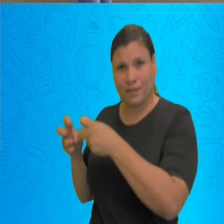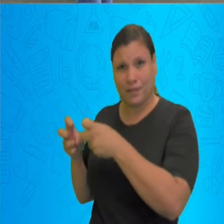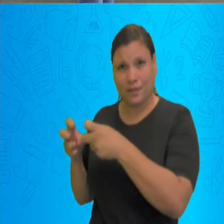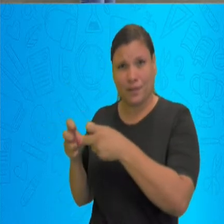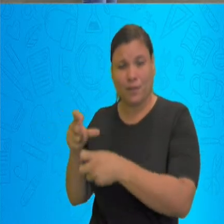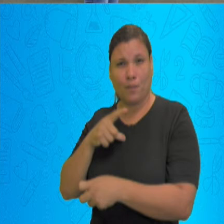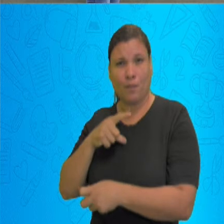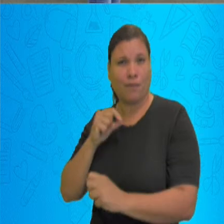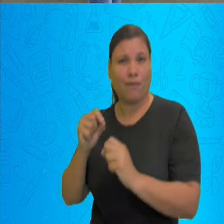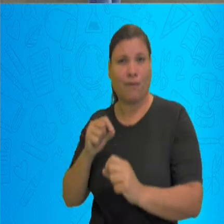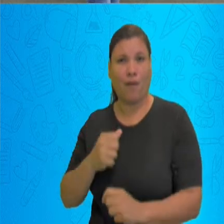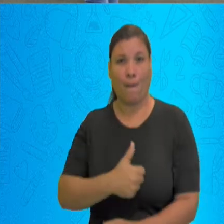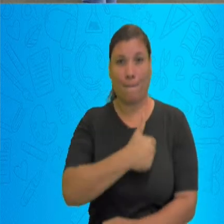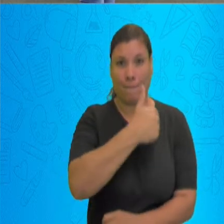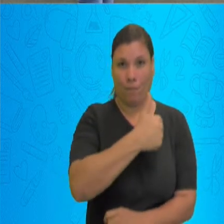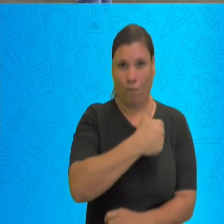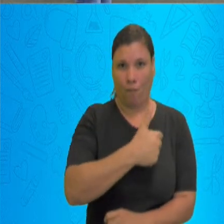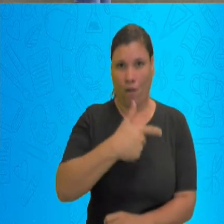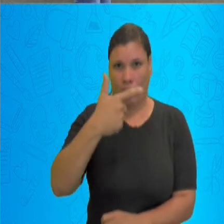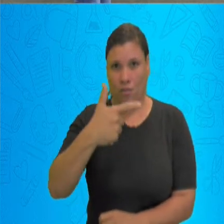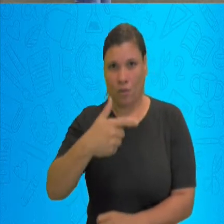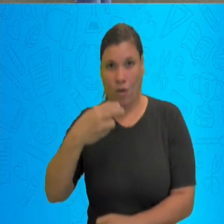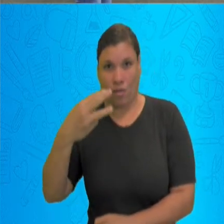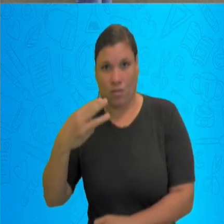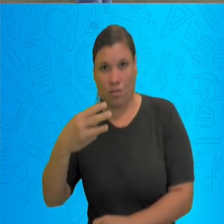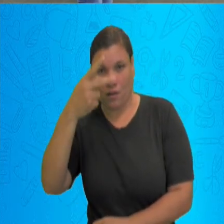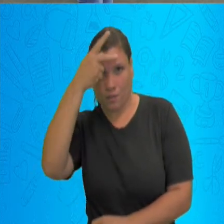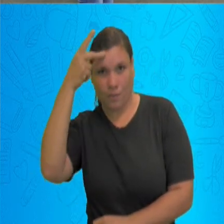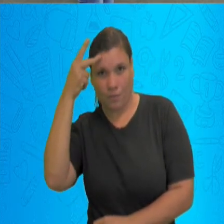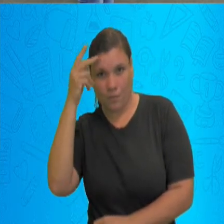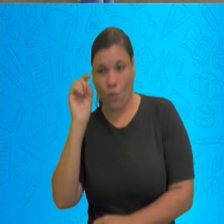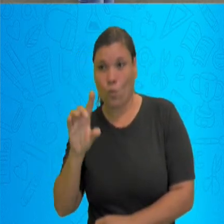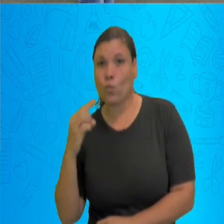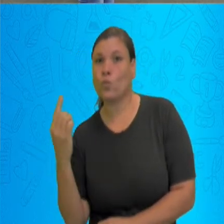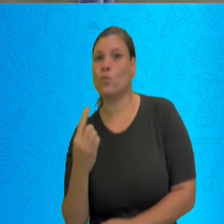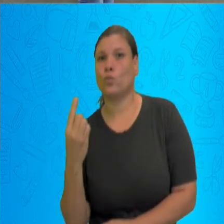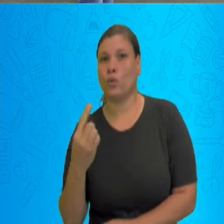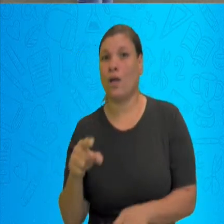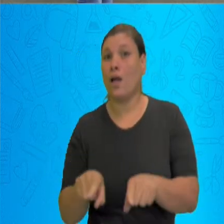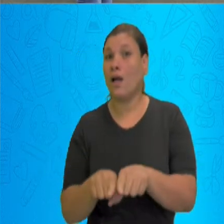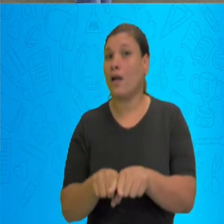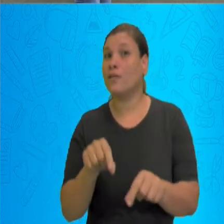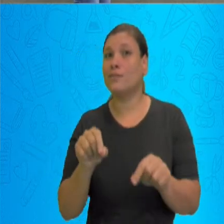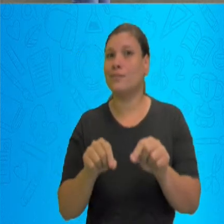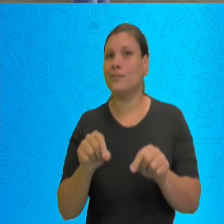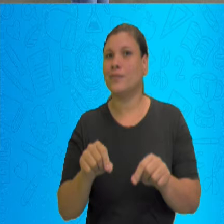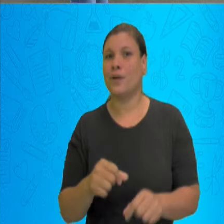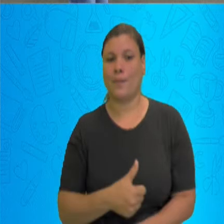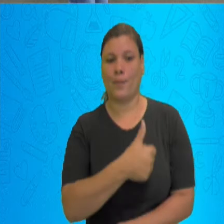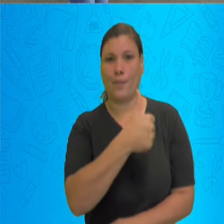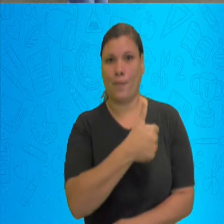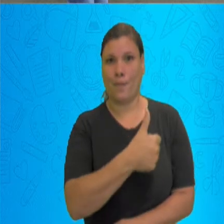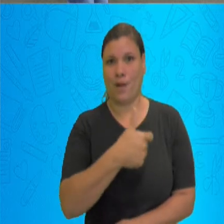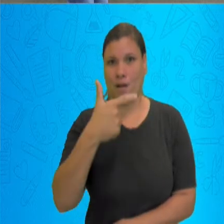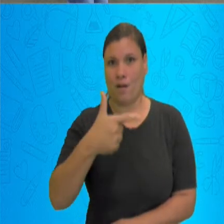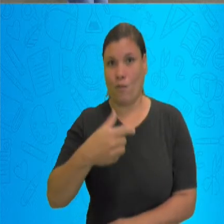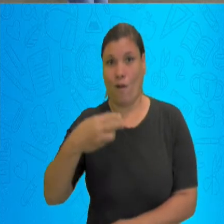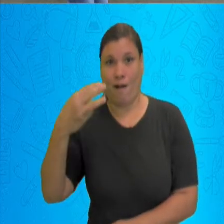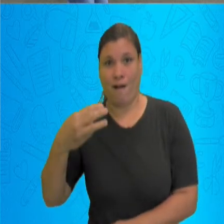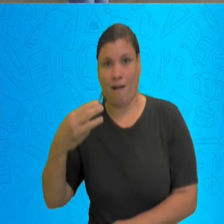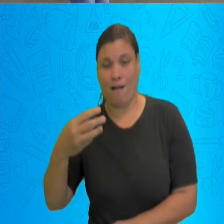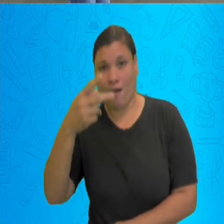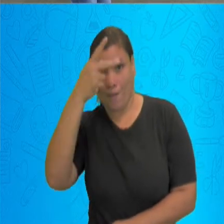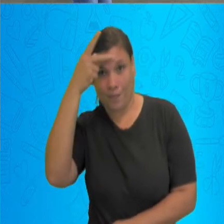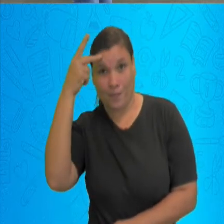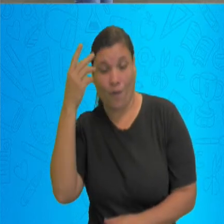temos as três pessoas no singular e temos as três últimas que se referem ao plural. E